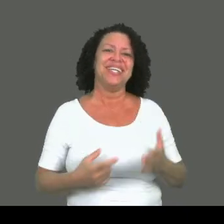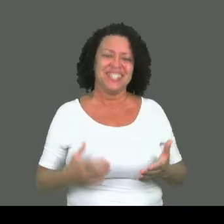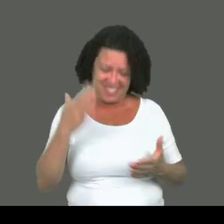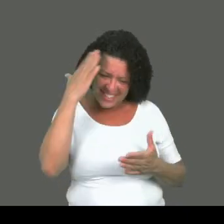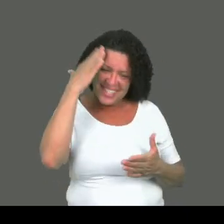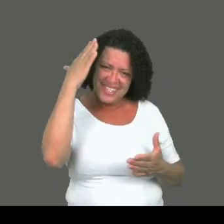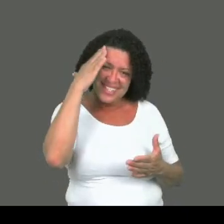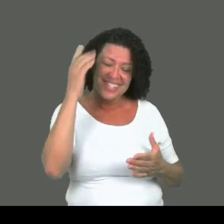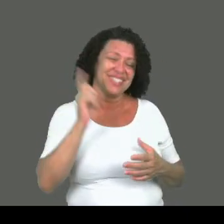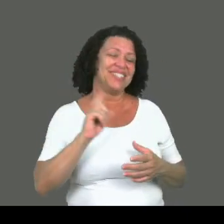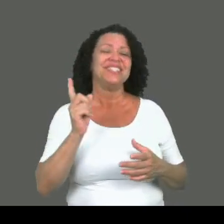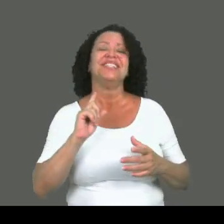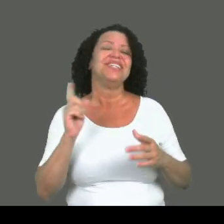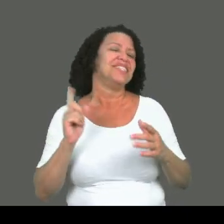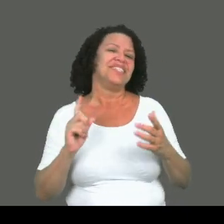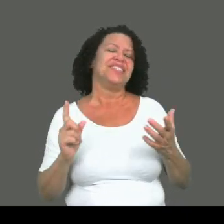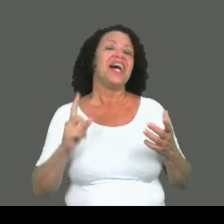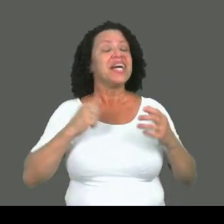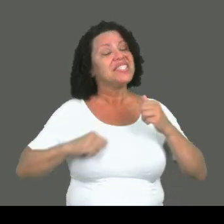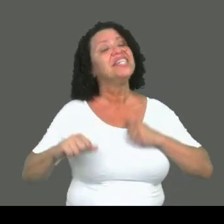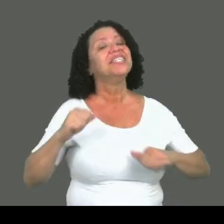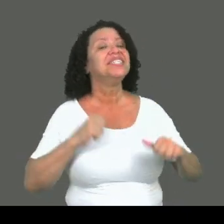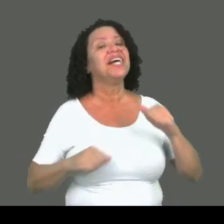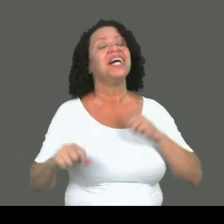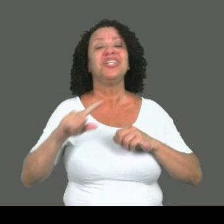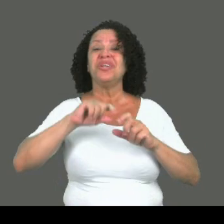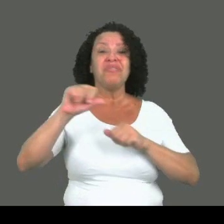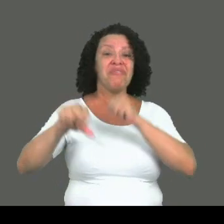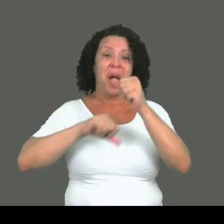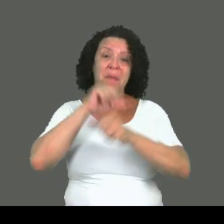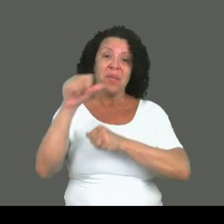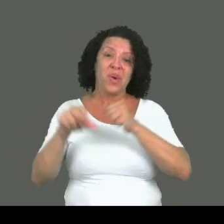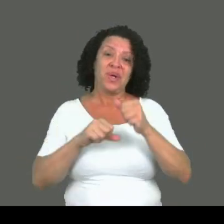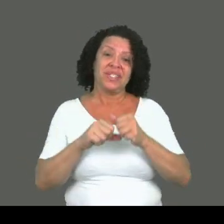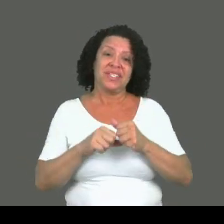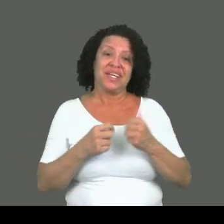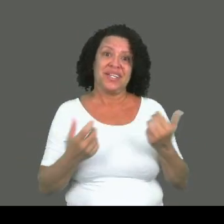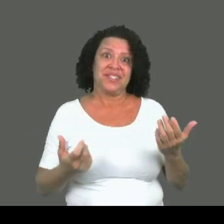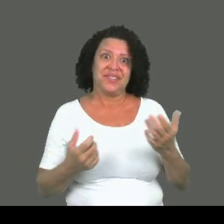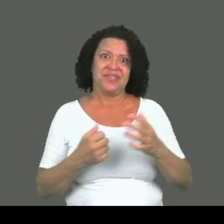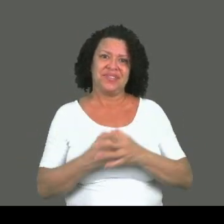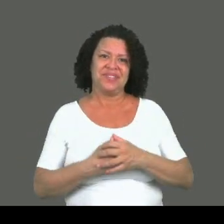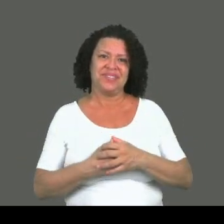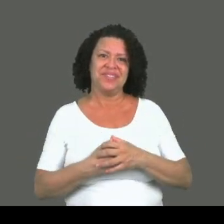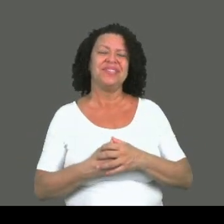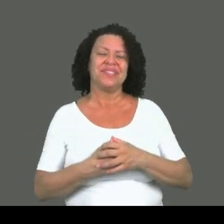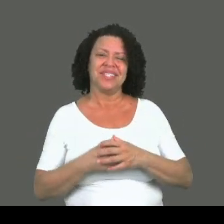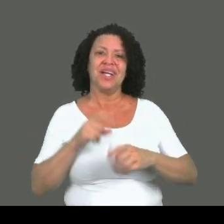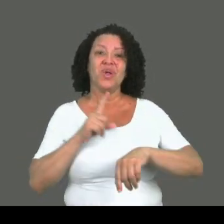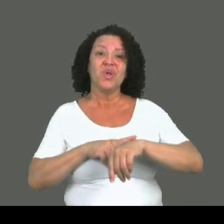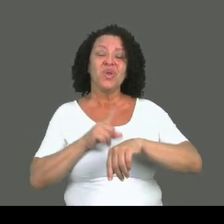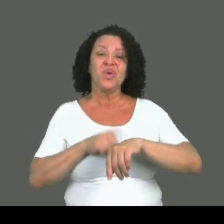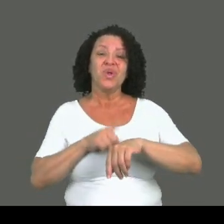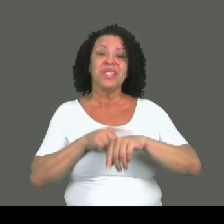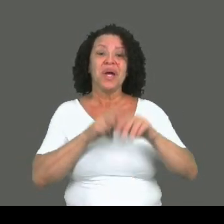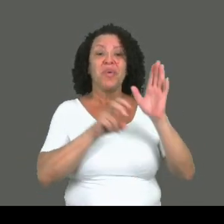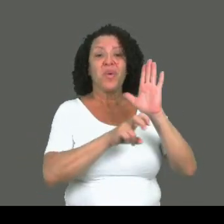ali. Não, quer dizer, a ansiedade não vai alterar o curso normal do tempo